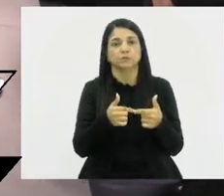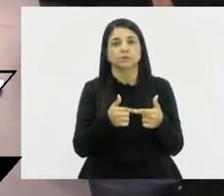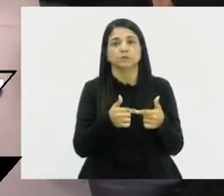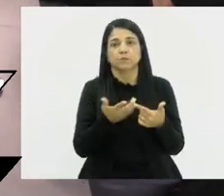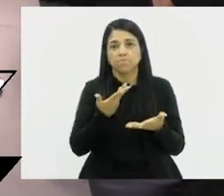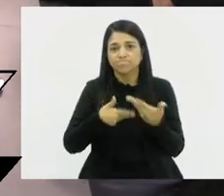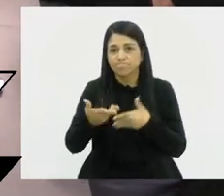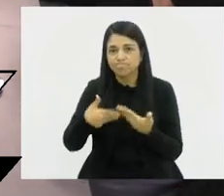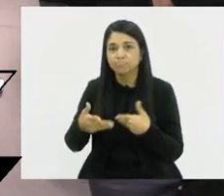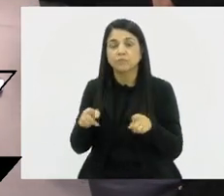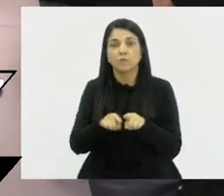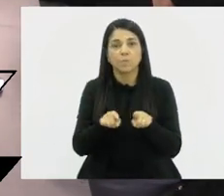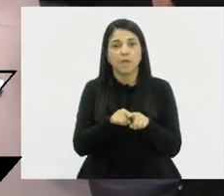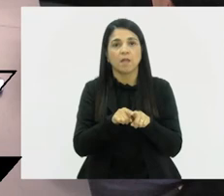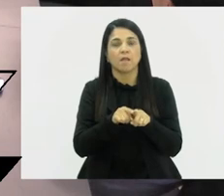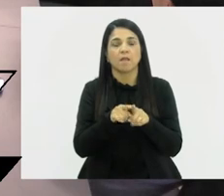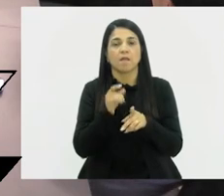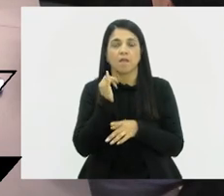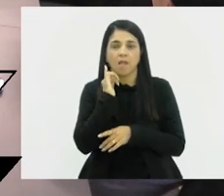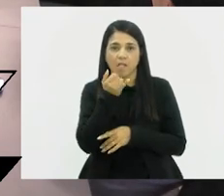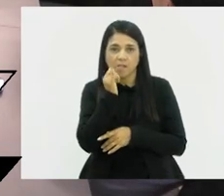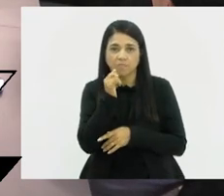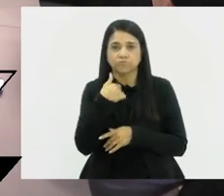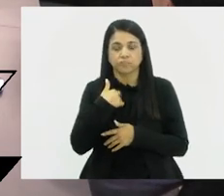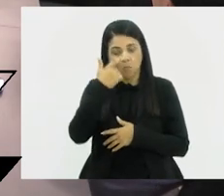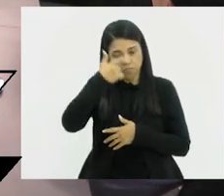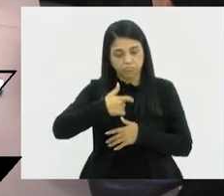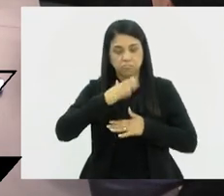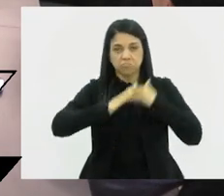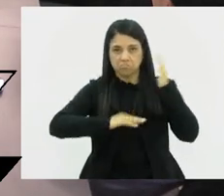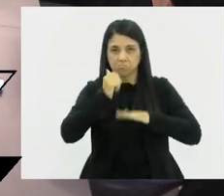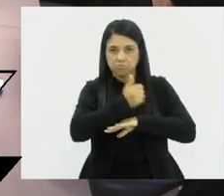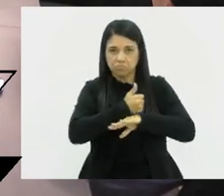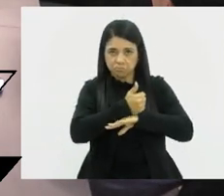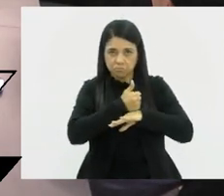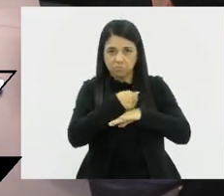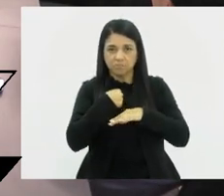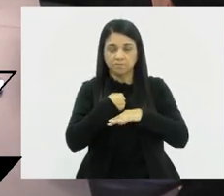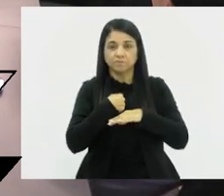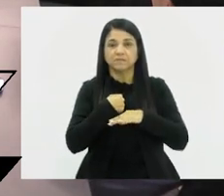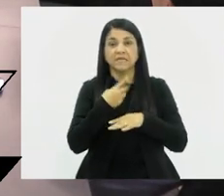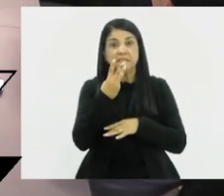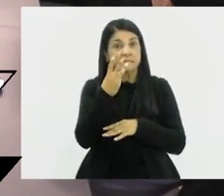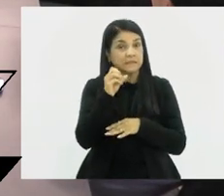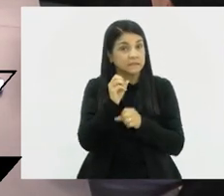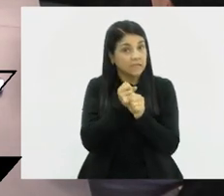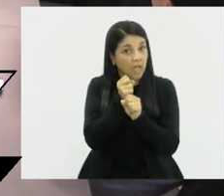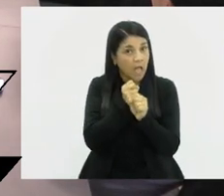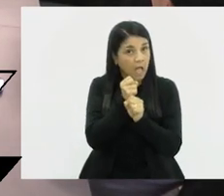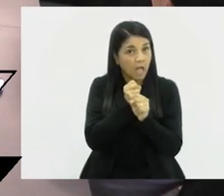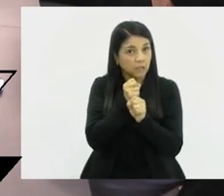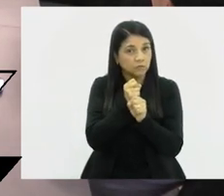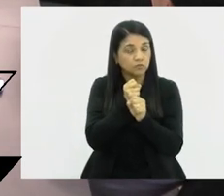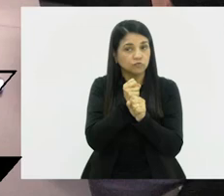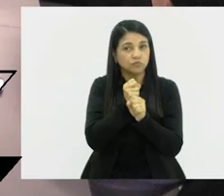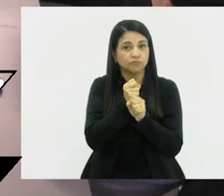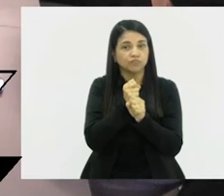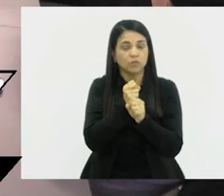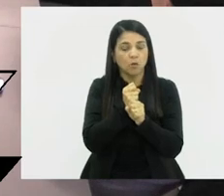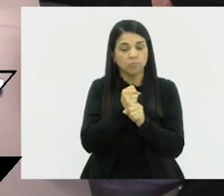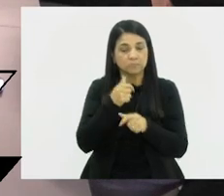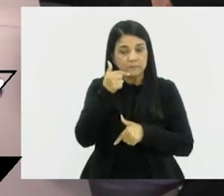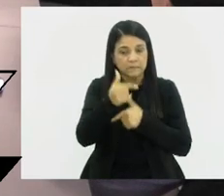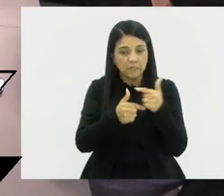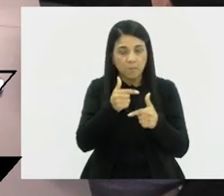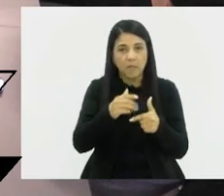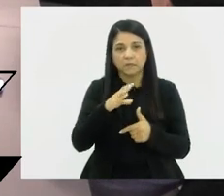E, brevemente, também fazer um relato, né, como profissional. Fazem 30 anos que eu pus o pé numa clínica veterinária